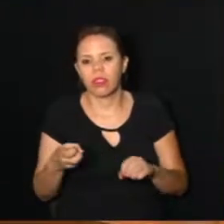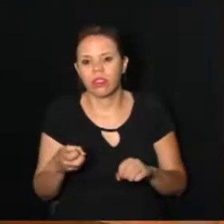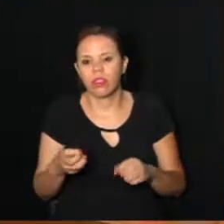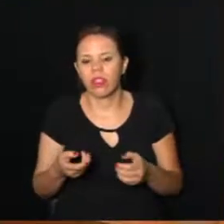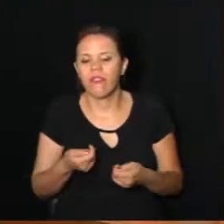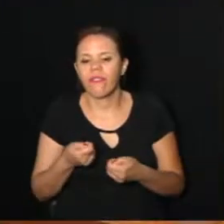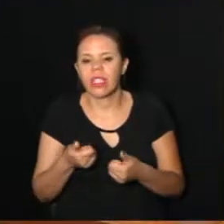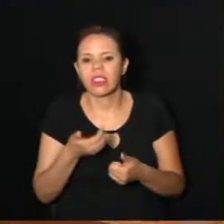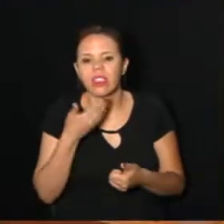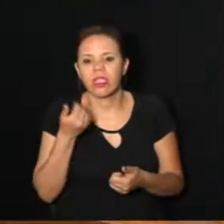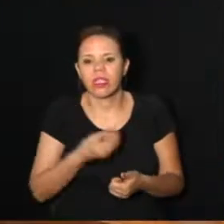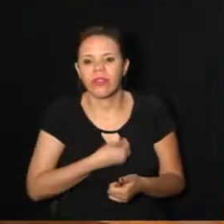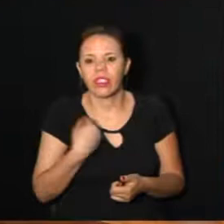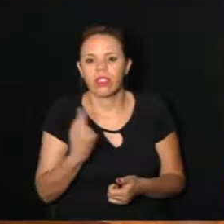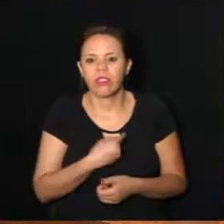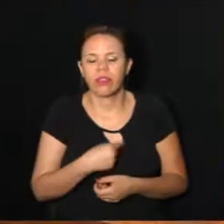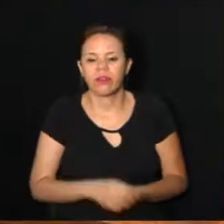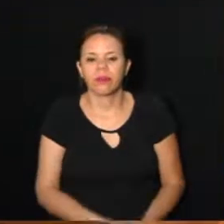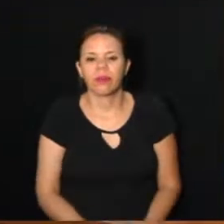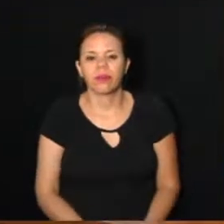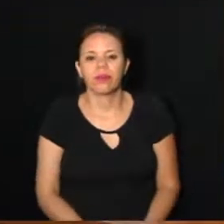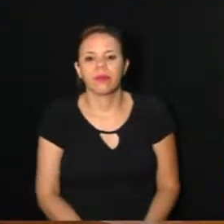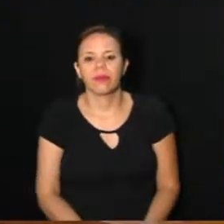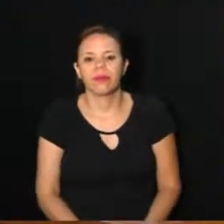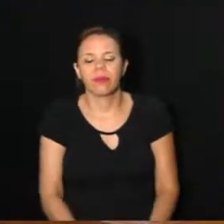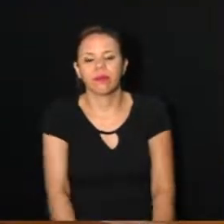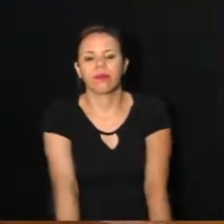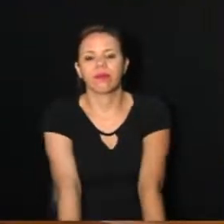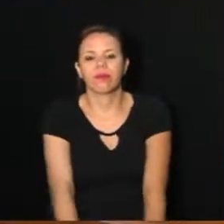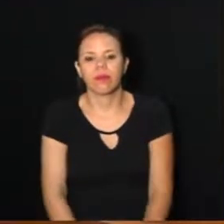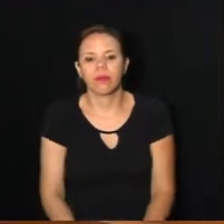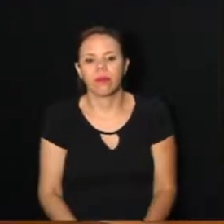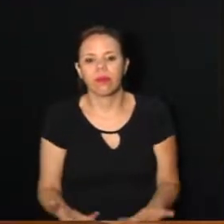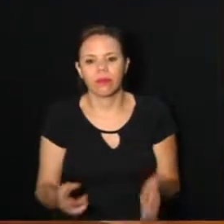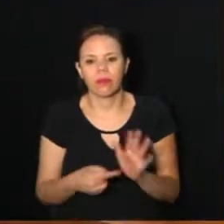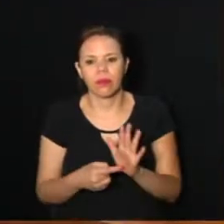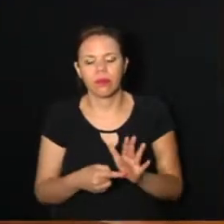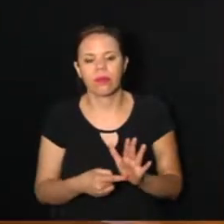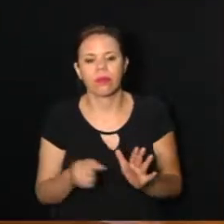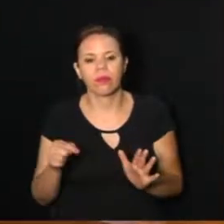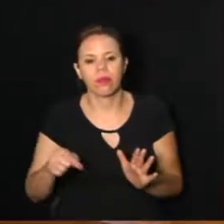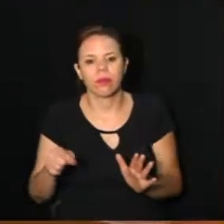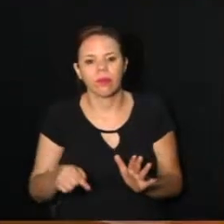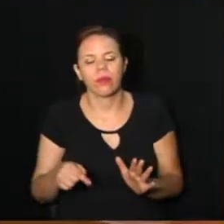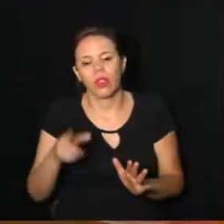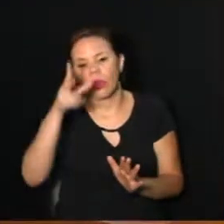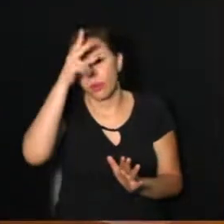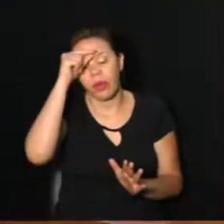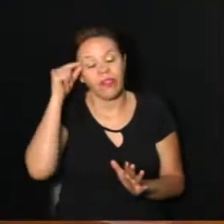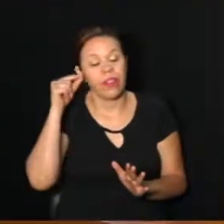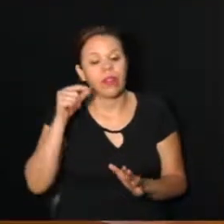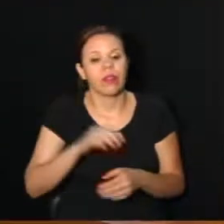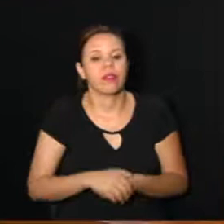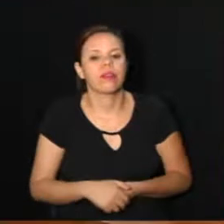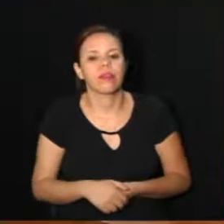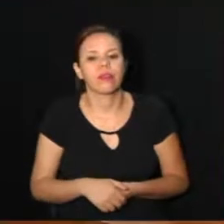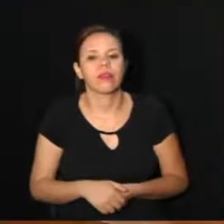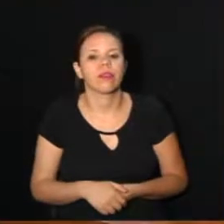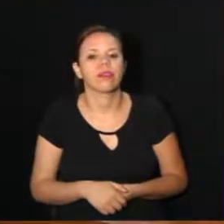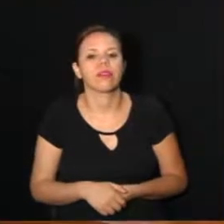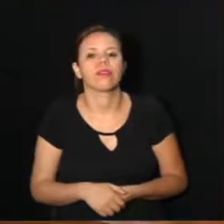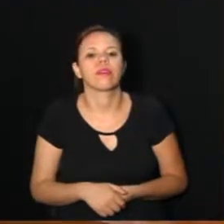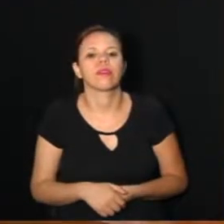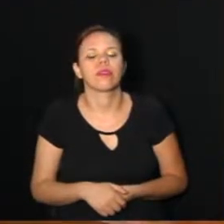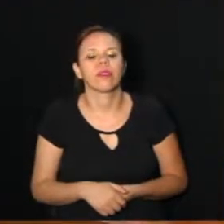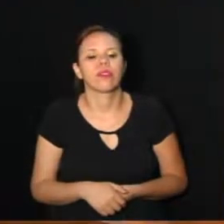facilitem a vida da gente. Olha, aquela apresentação que eu fiz ao prefeito, que ele disse, no dia,